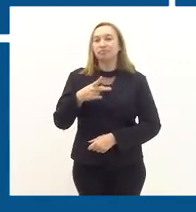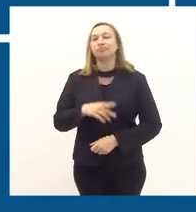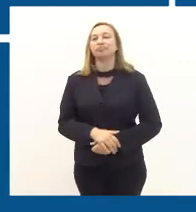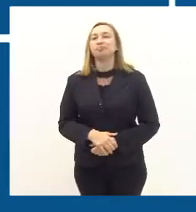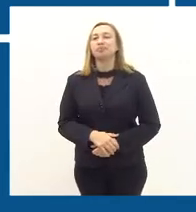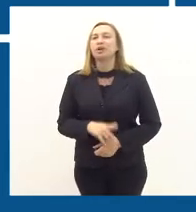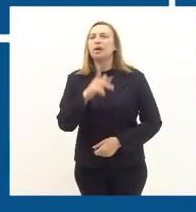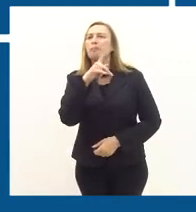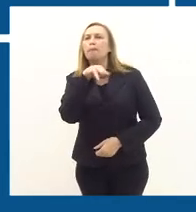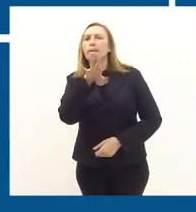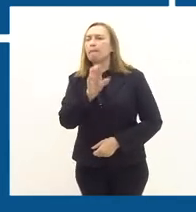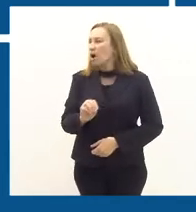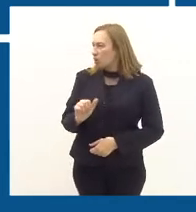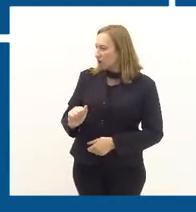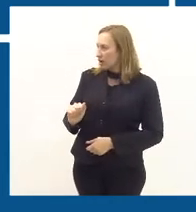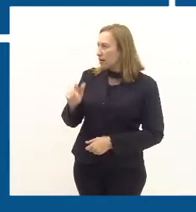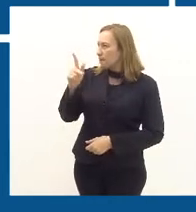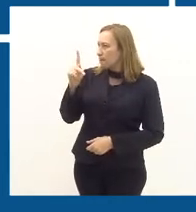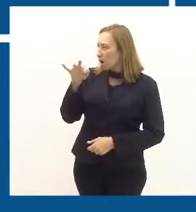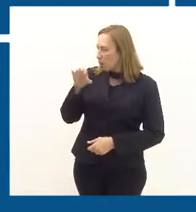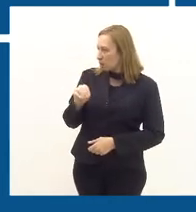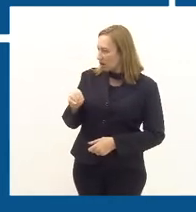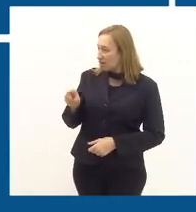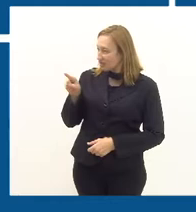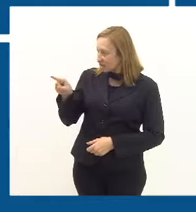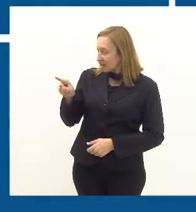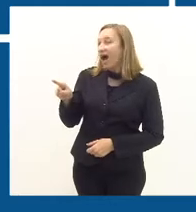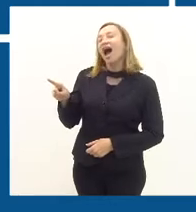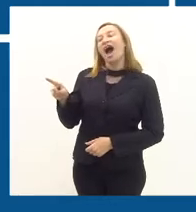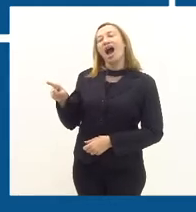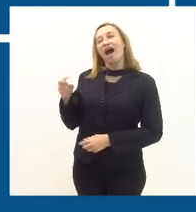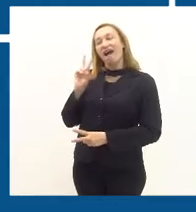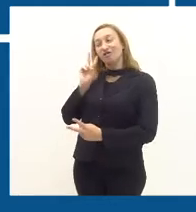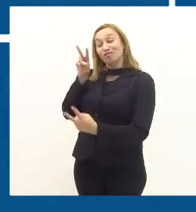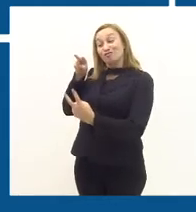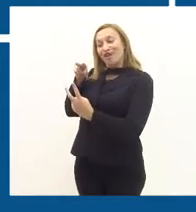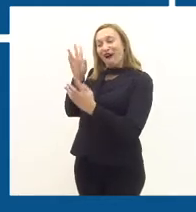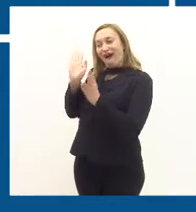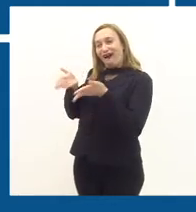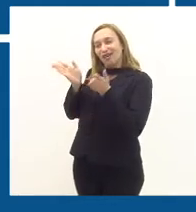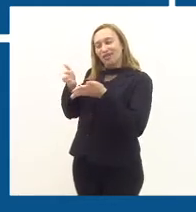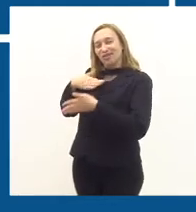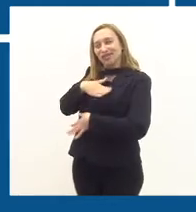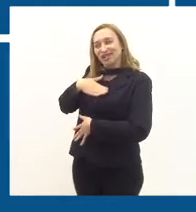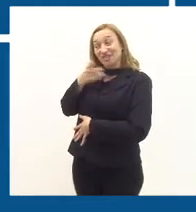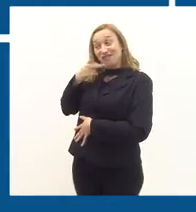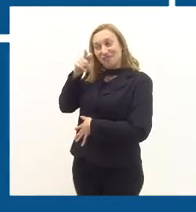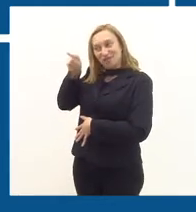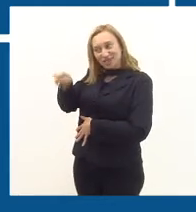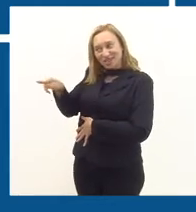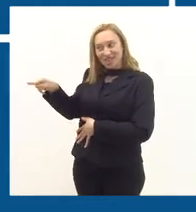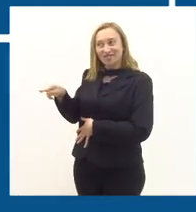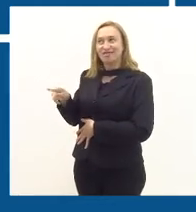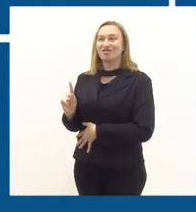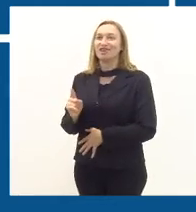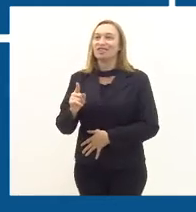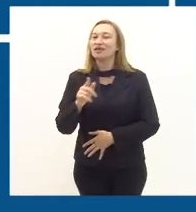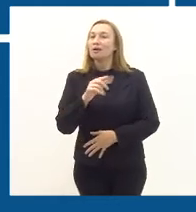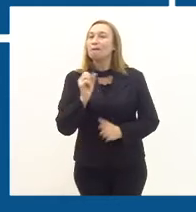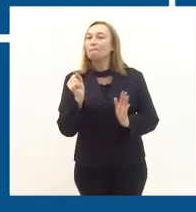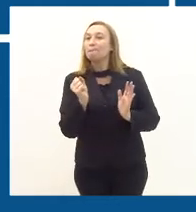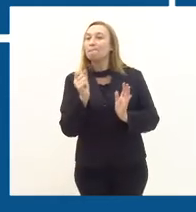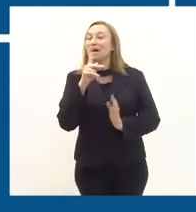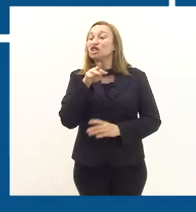aqui? Paula Ivo, é com você que eu quero ter esse olhar aqui agora e gostaria de dizer para vocês, gente, que o